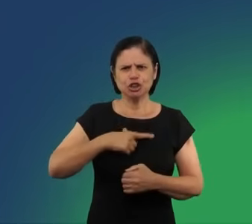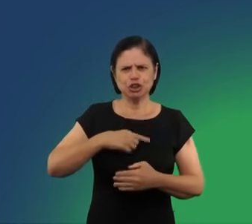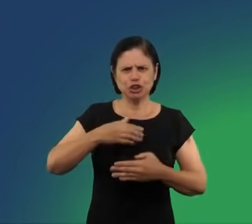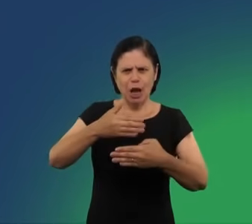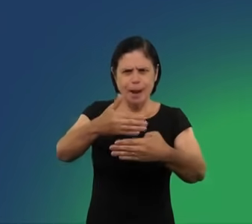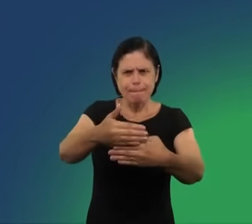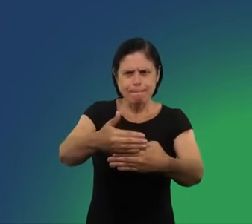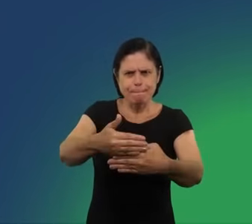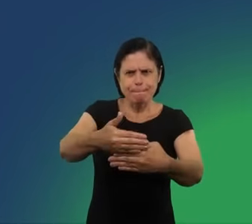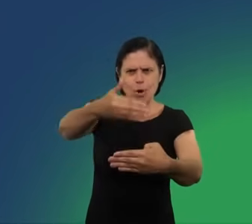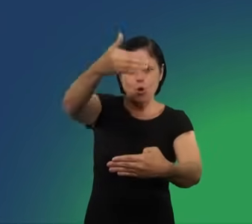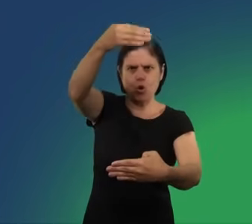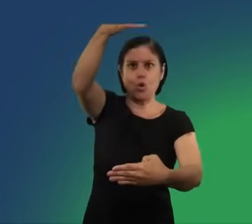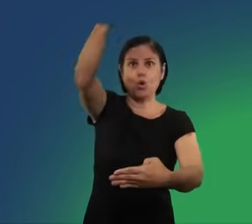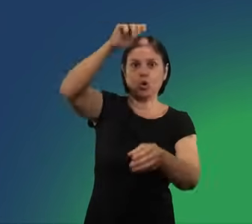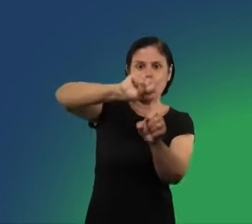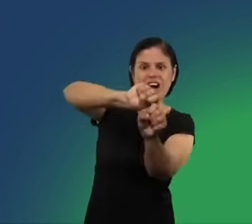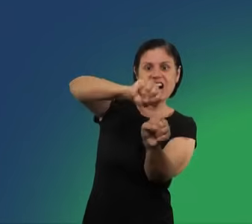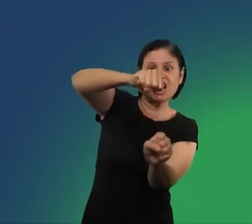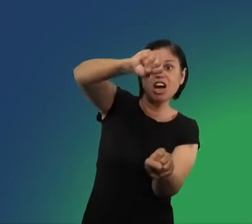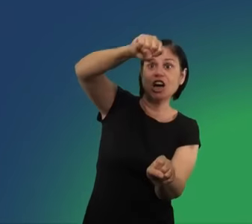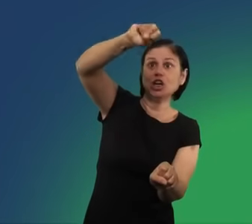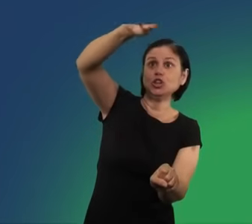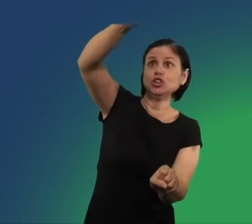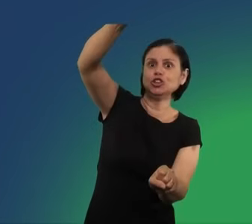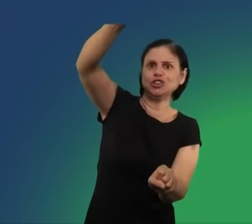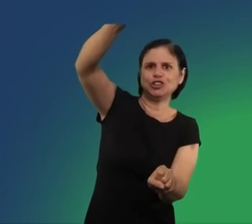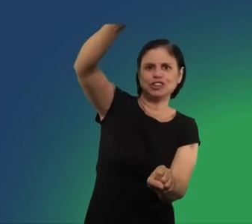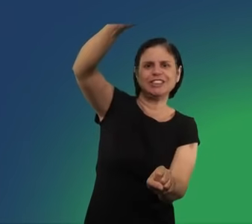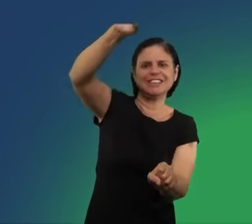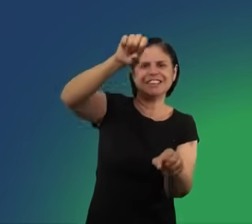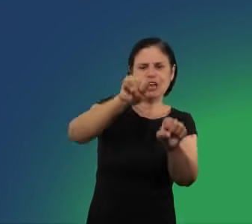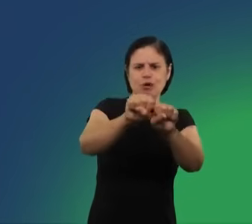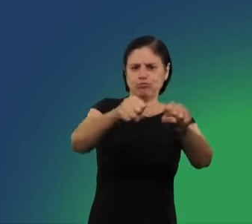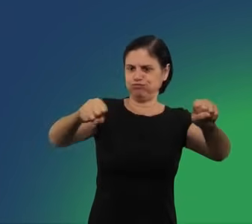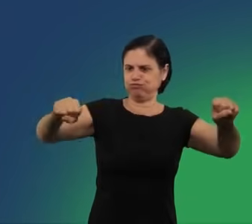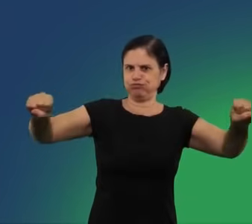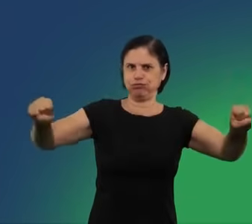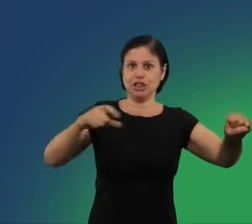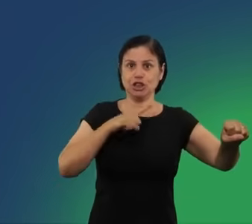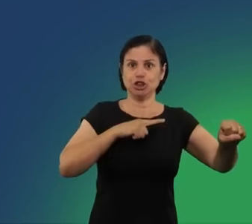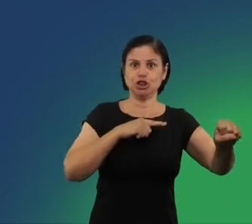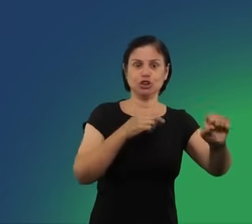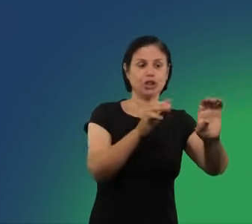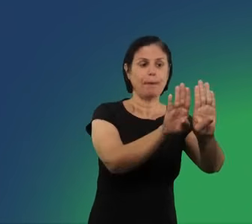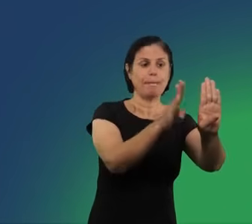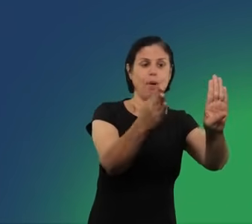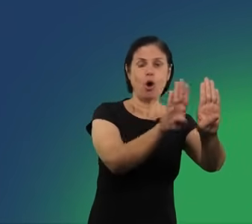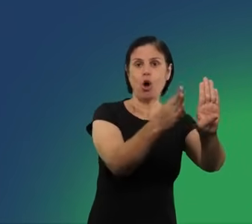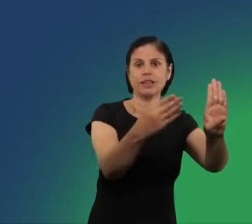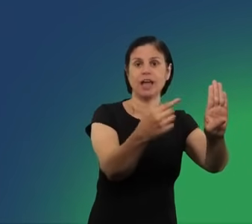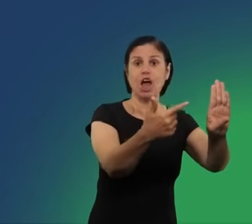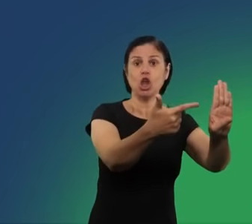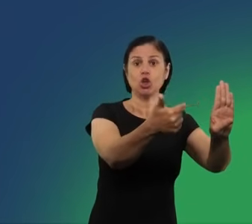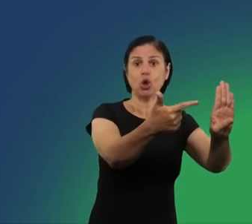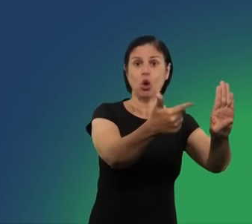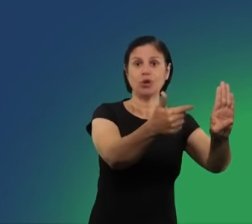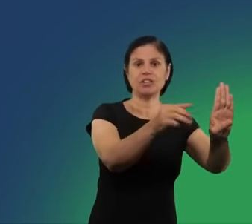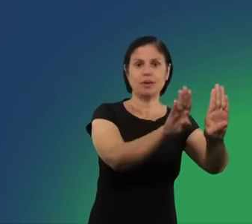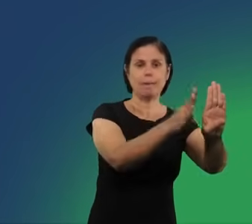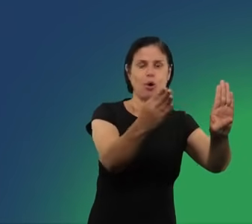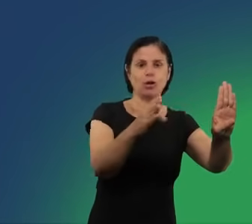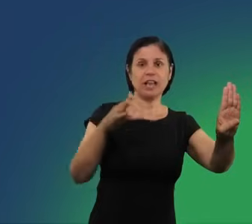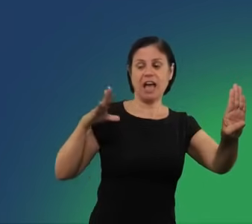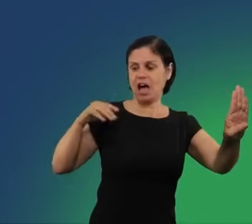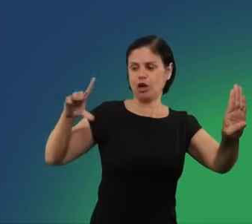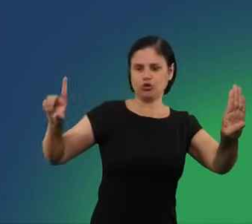alto muro com 12 portas, e nas portas 12 anjos, nomes